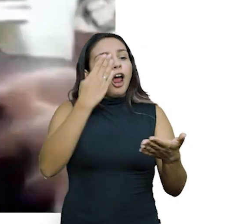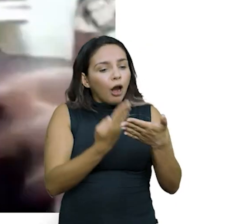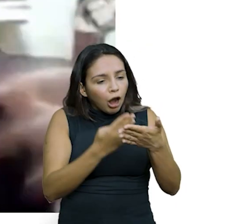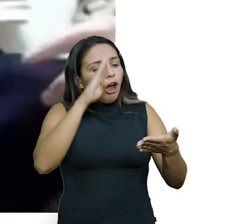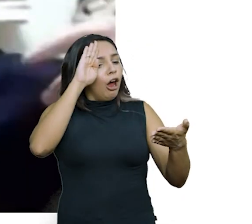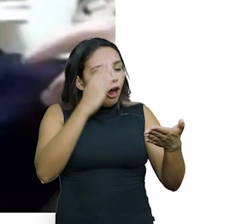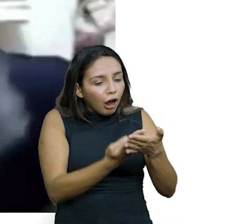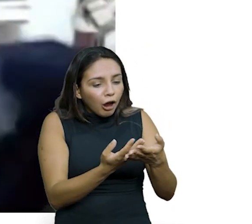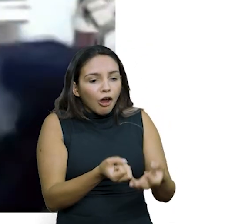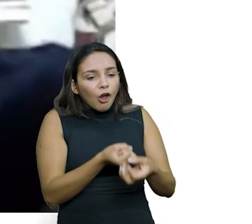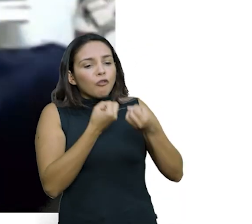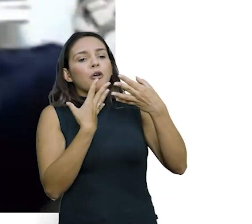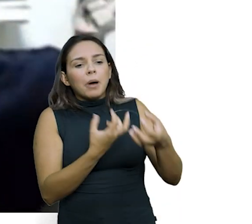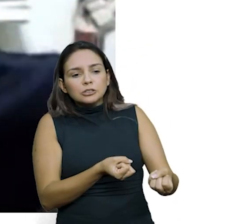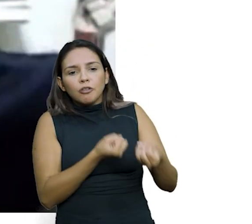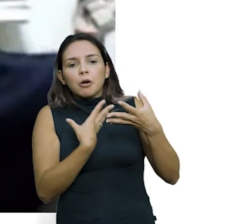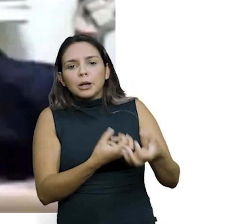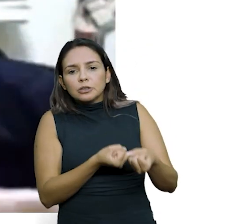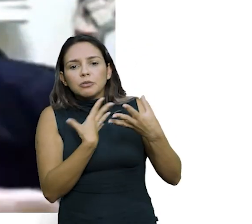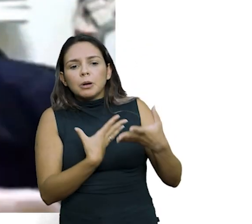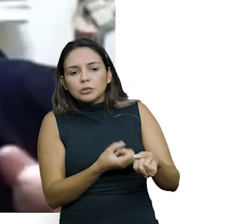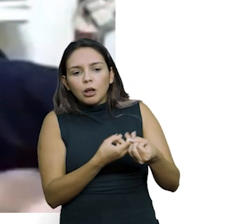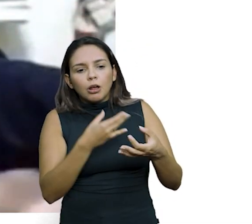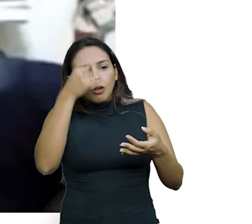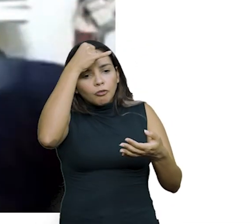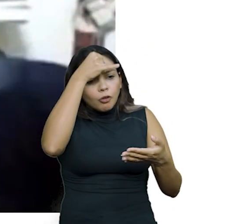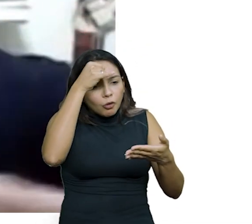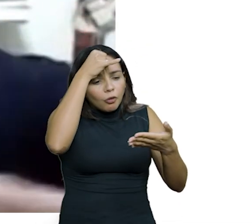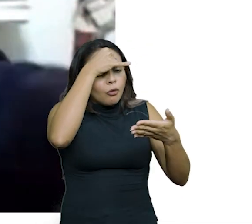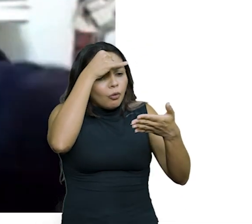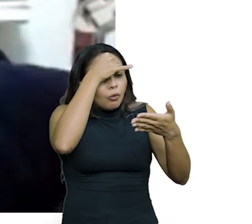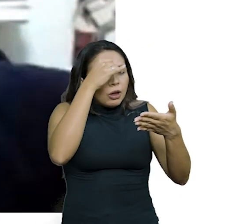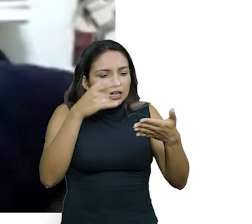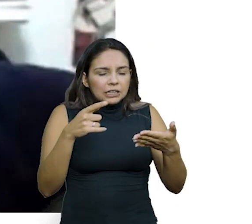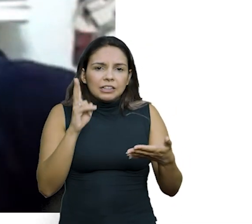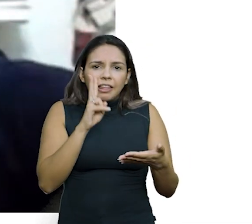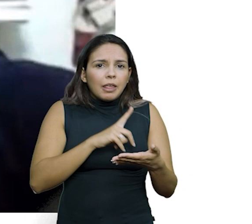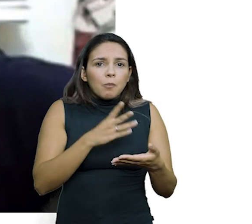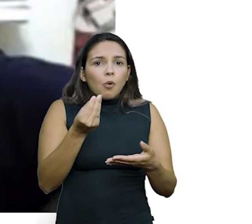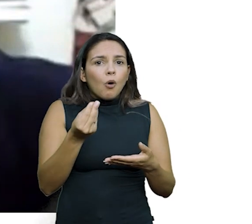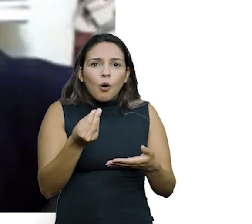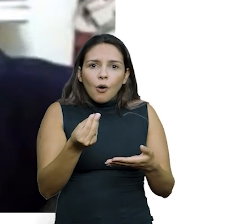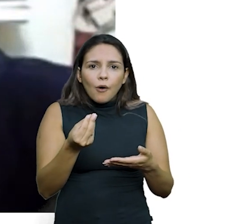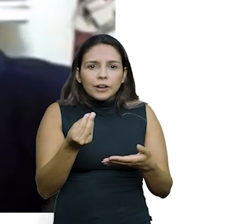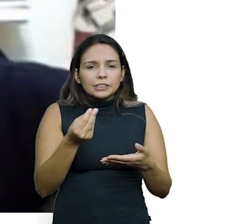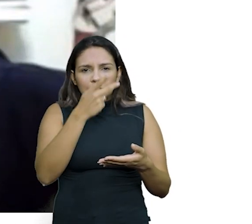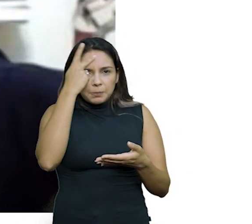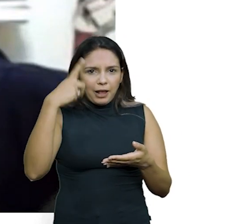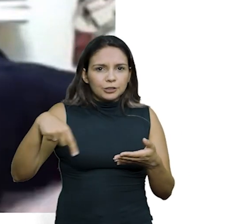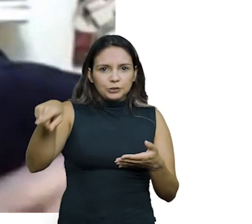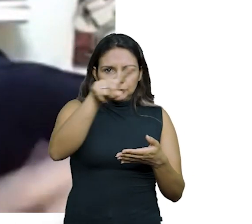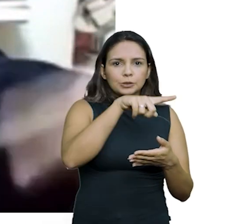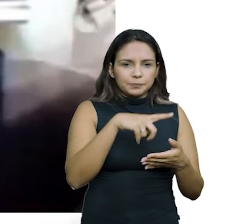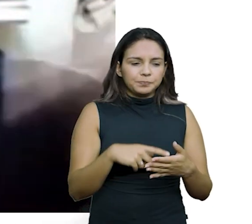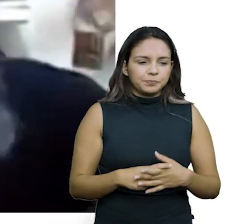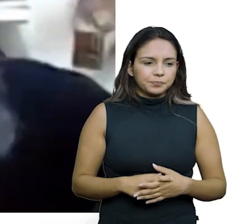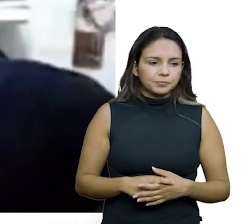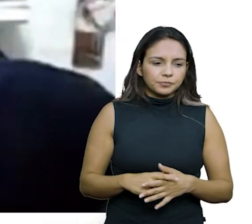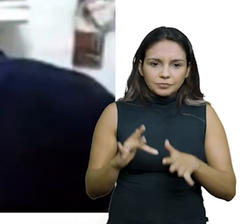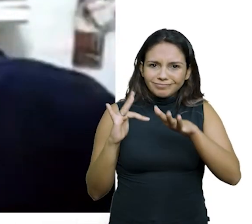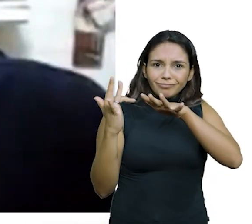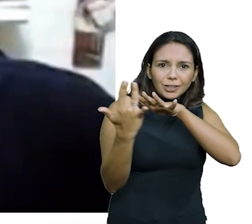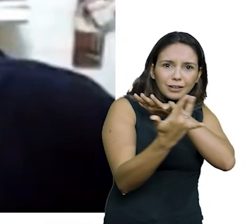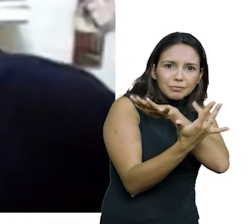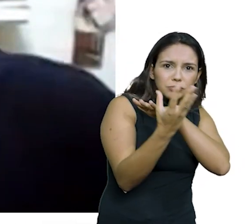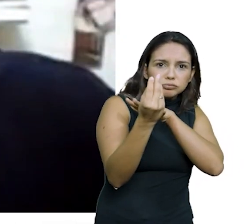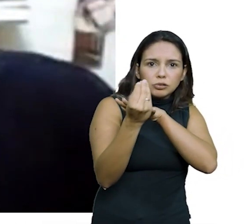Eles estão recebendo notícias de diversos canais, seguem centenas de influenciadores digitais, e é